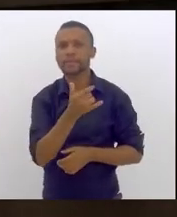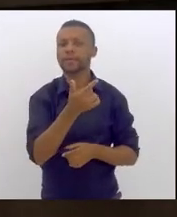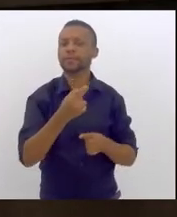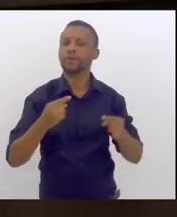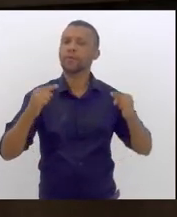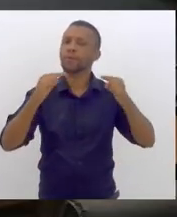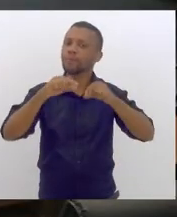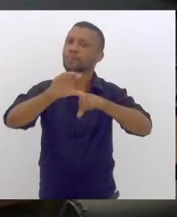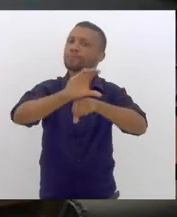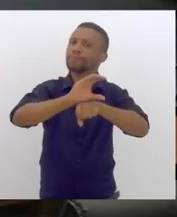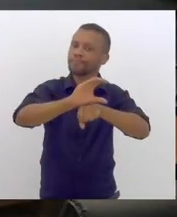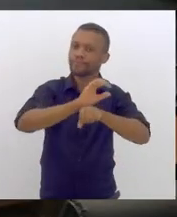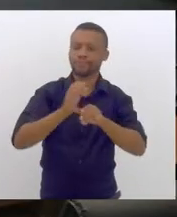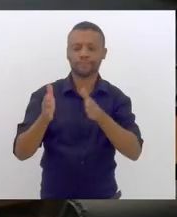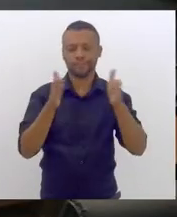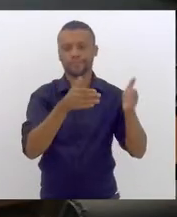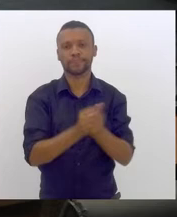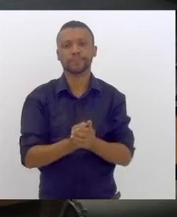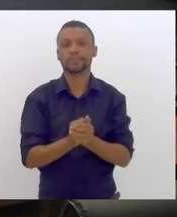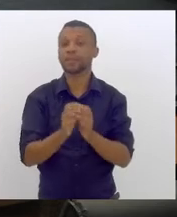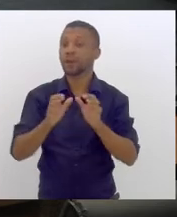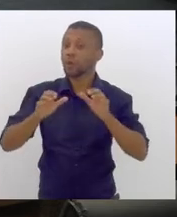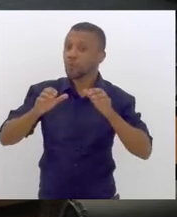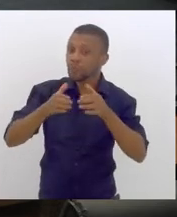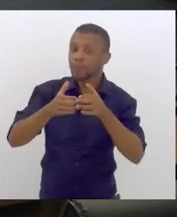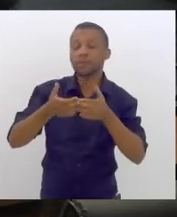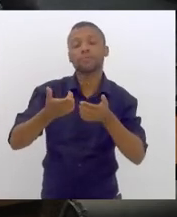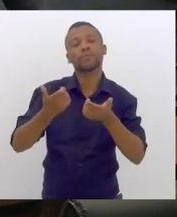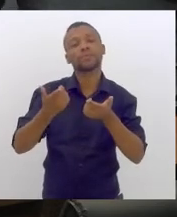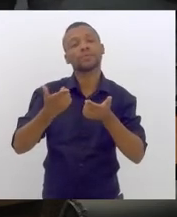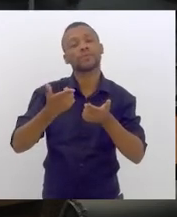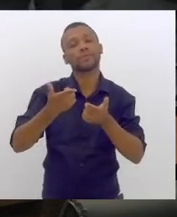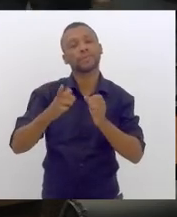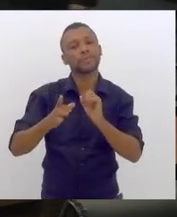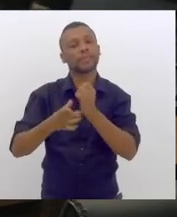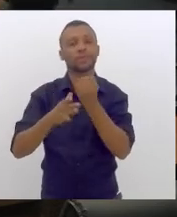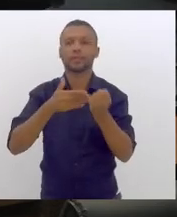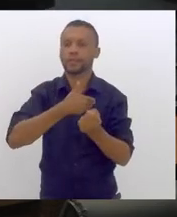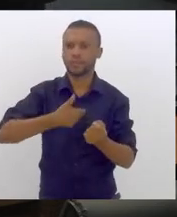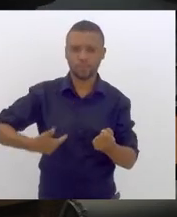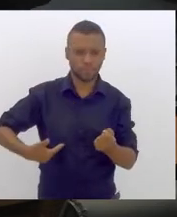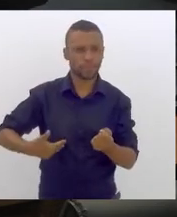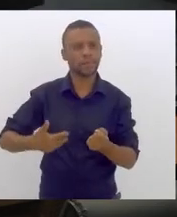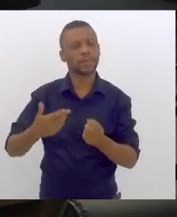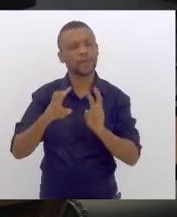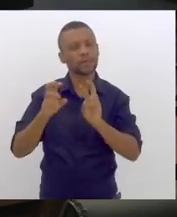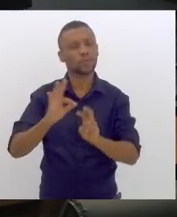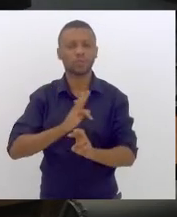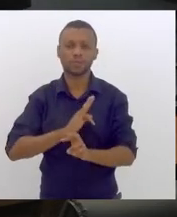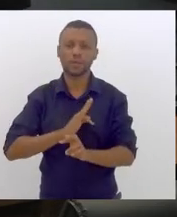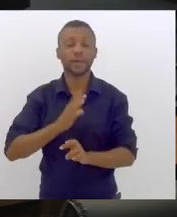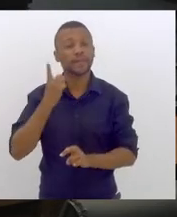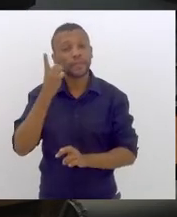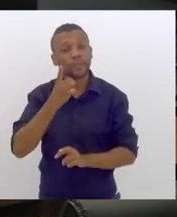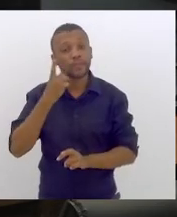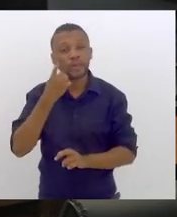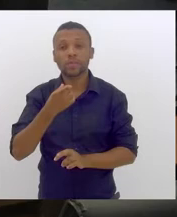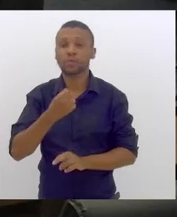constitucionalidade. Pela Comissão de Segurança Pública e Assuntos de Polícia, deputado Coronel Salema.